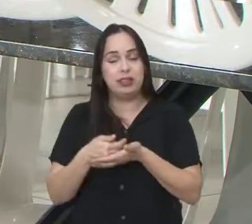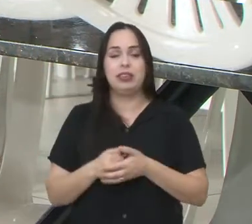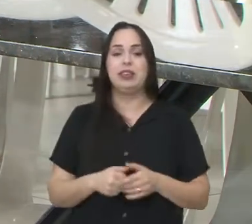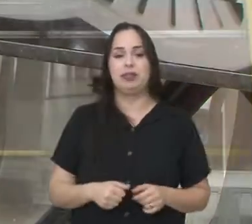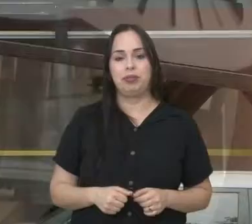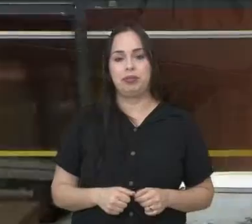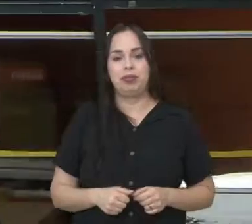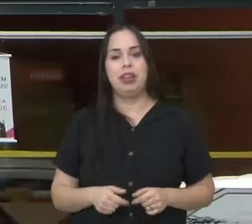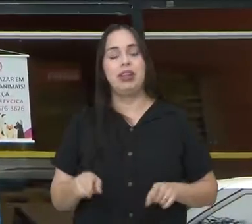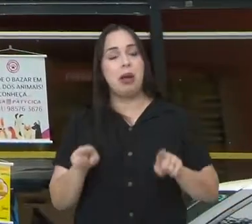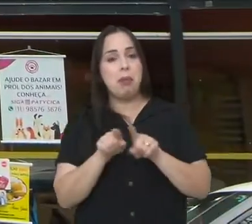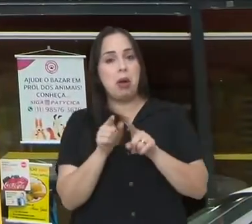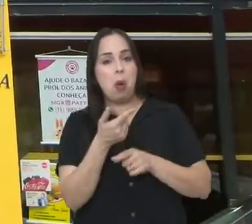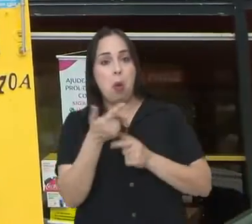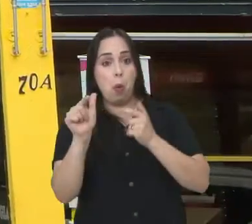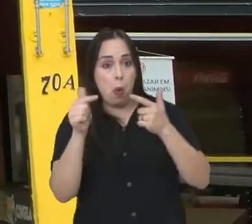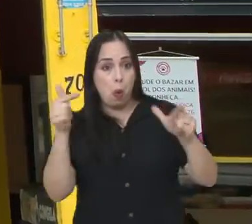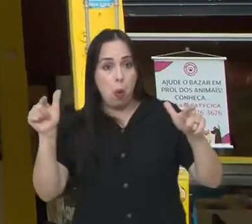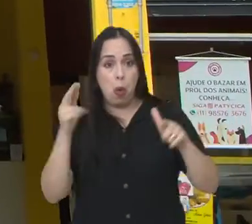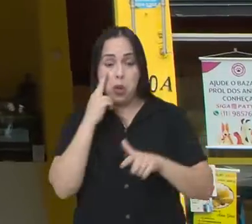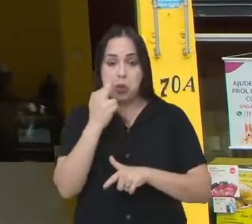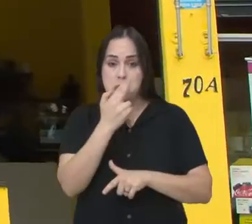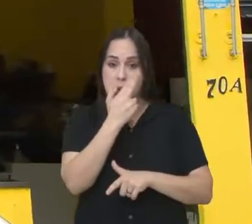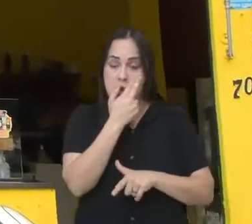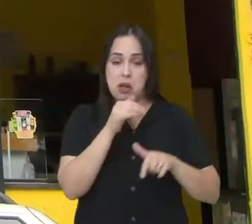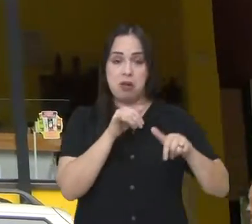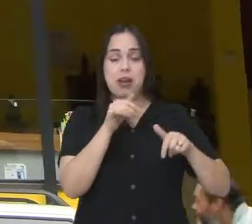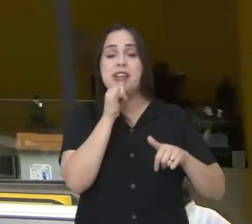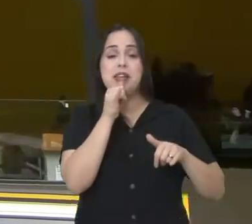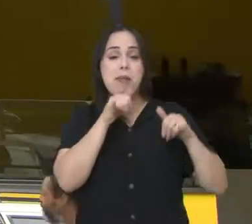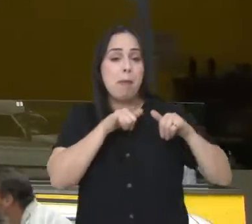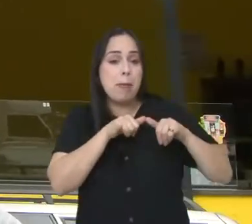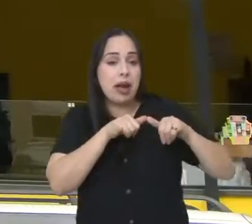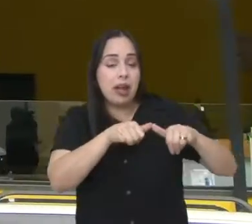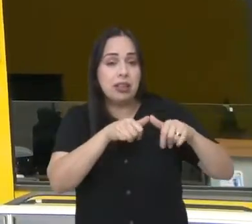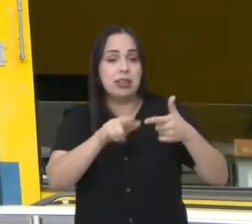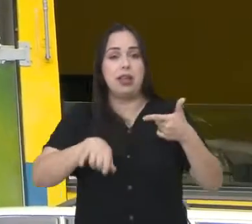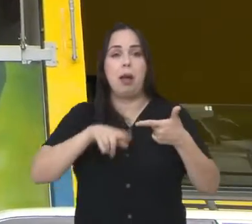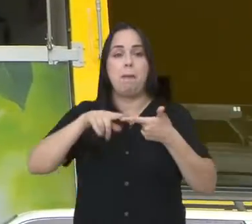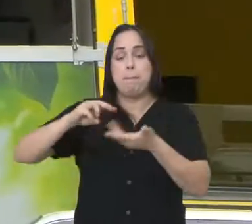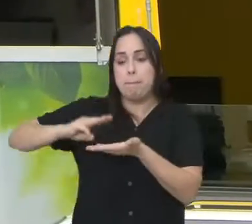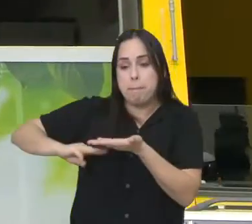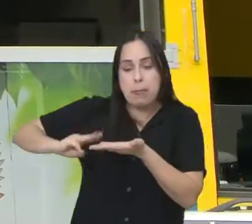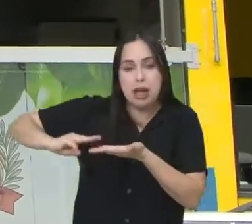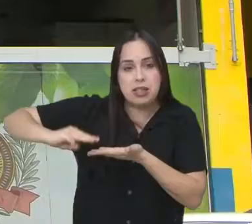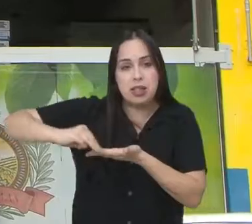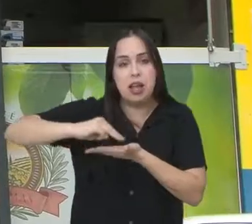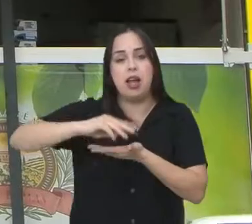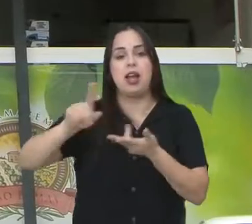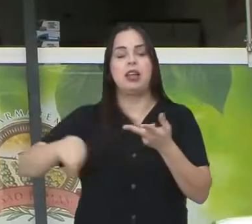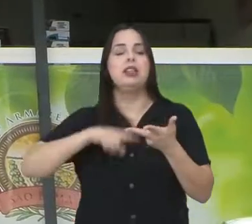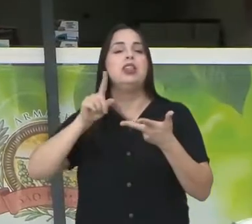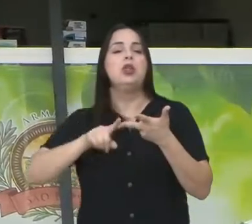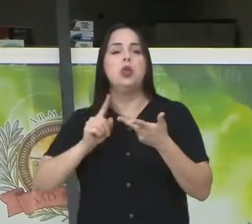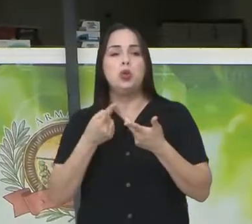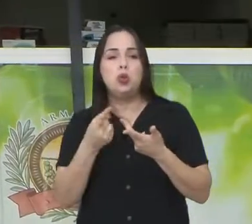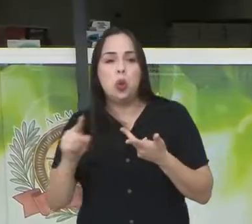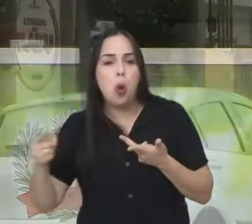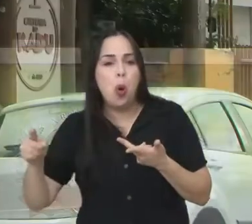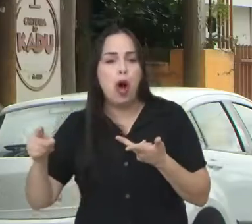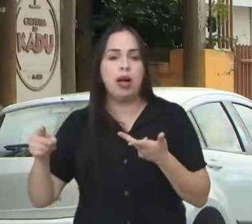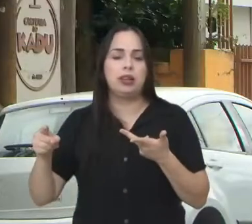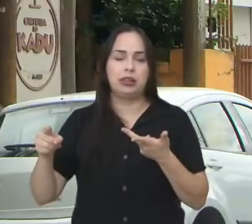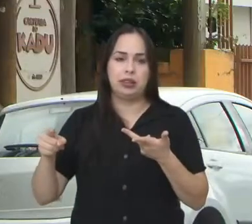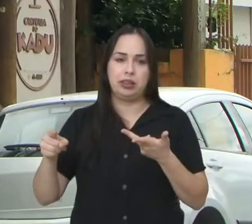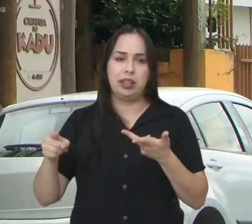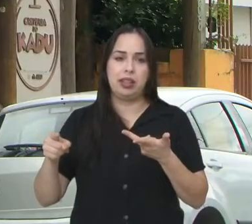outros tipos de comércio, né? Veio mercadinho, veio pastelaria, veio churrasquinho.